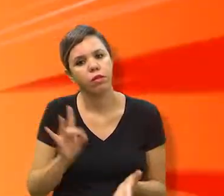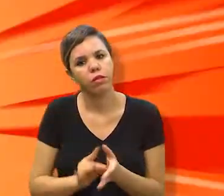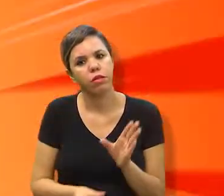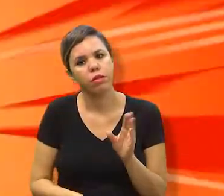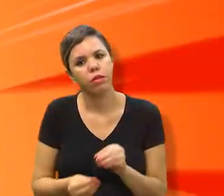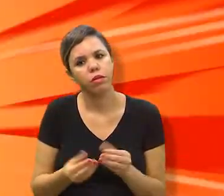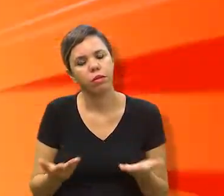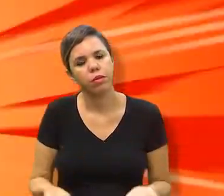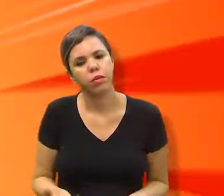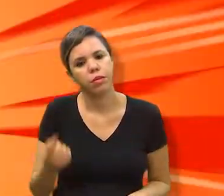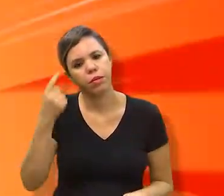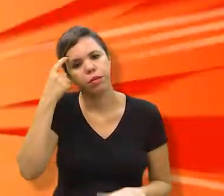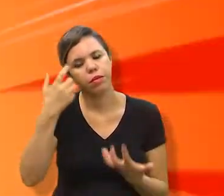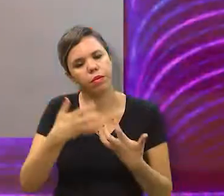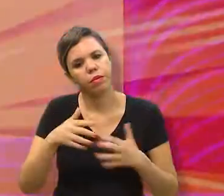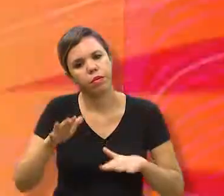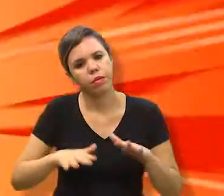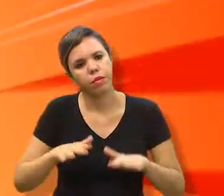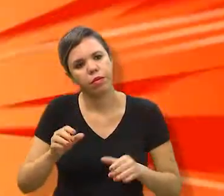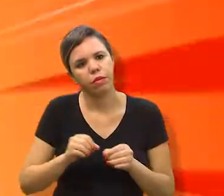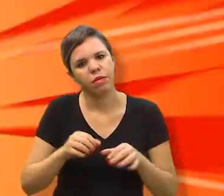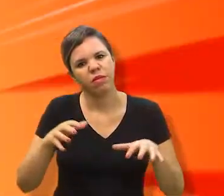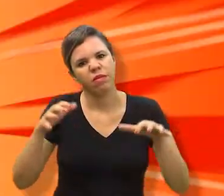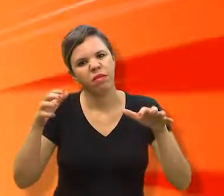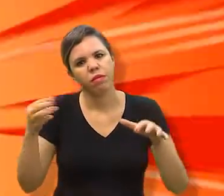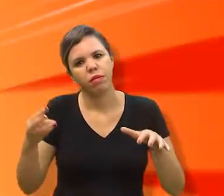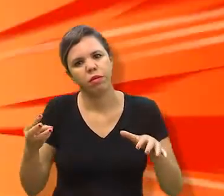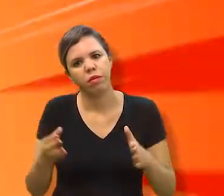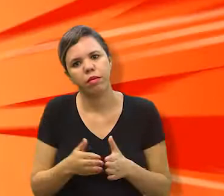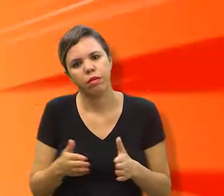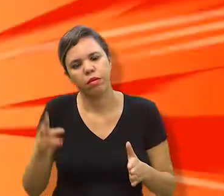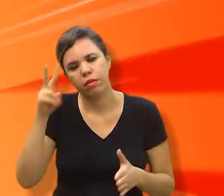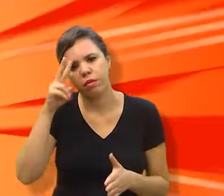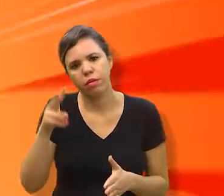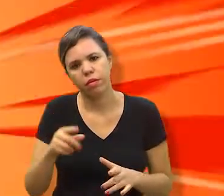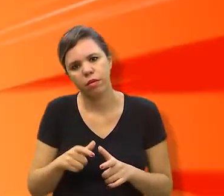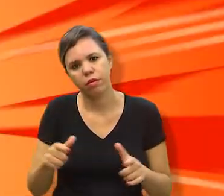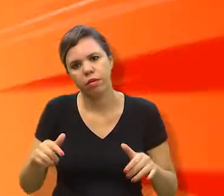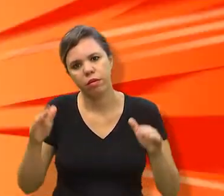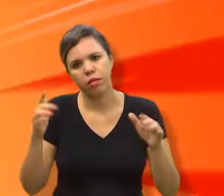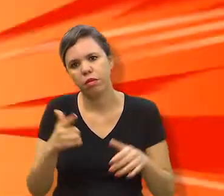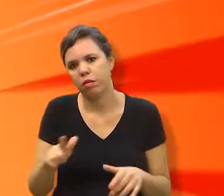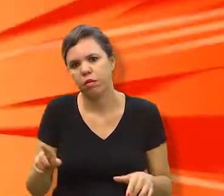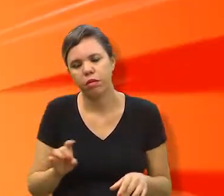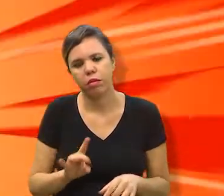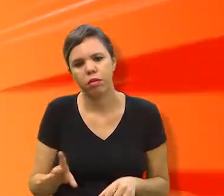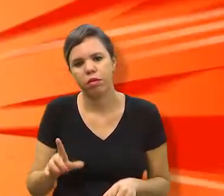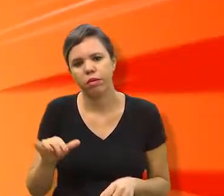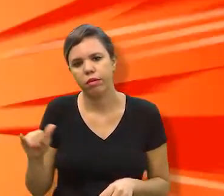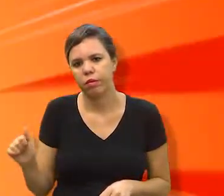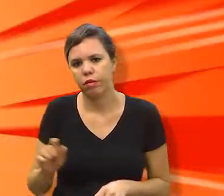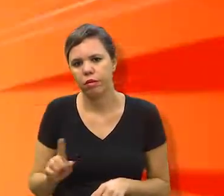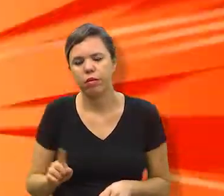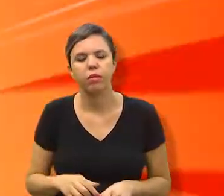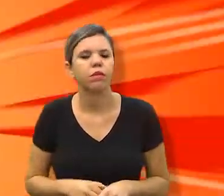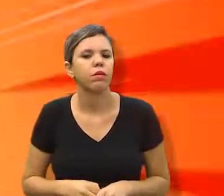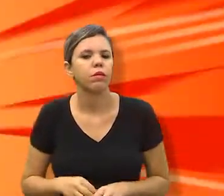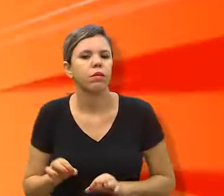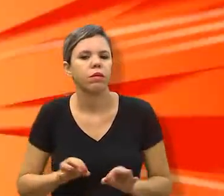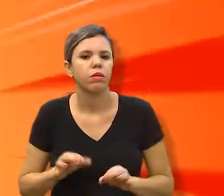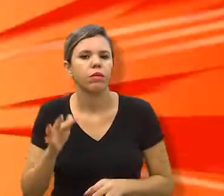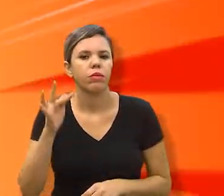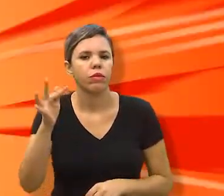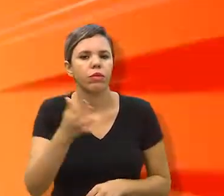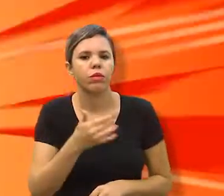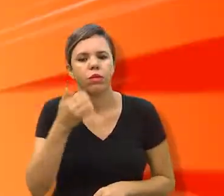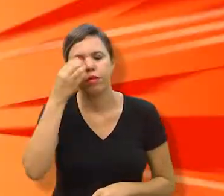conclui, a gente pensa em talvez fazer um Monstruário volume 3, com uma história bem maior, mas que não seja sobre a Lúcia. Mas aí é planos para um